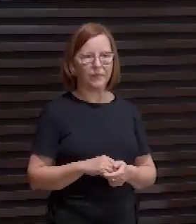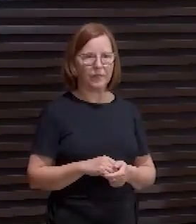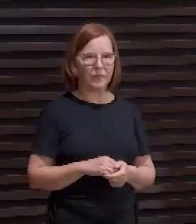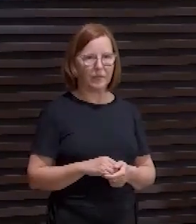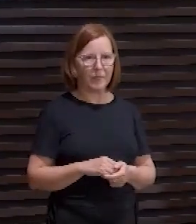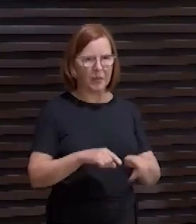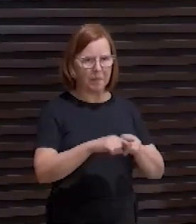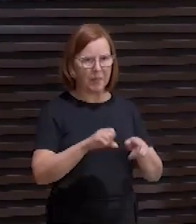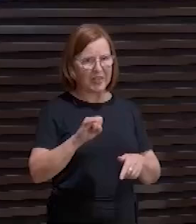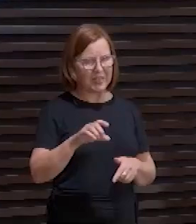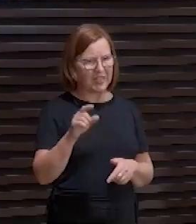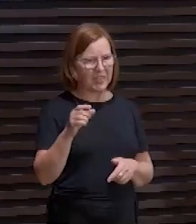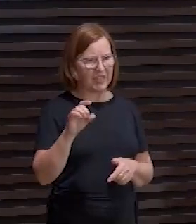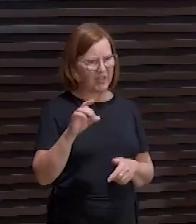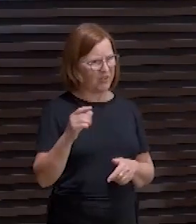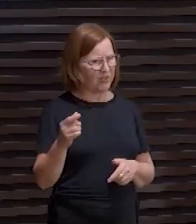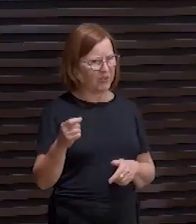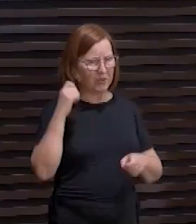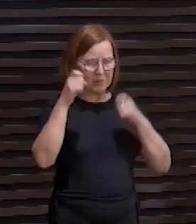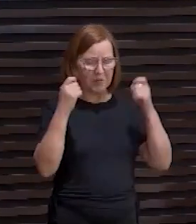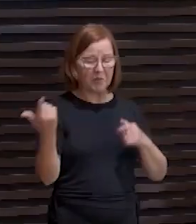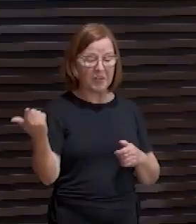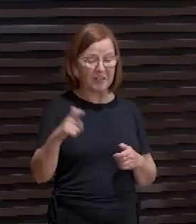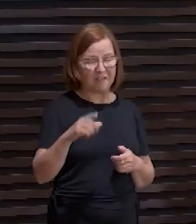pela internet. Eu falo com você aí.